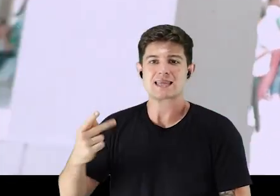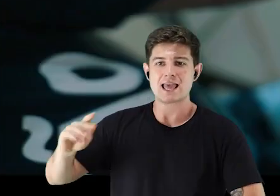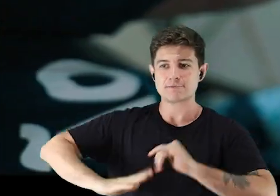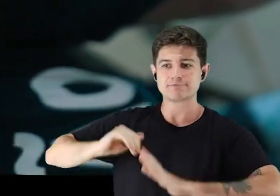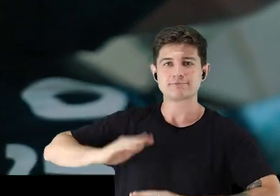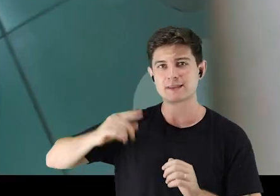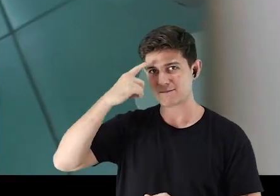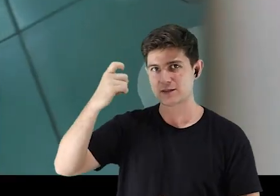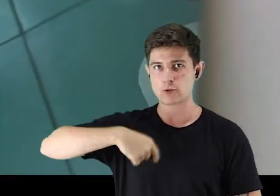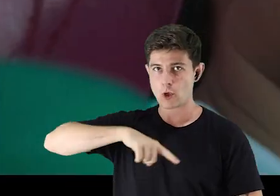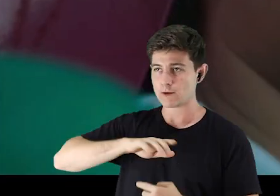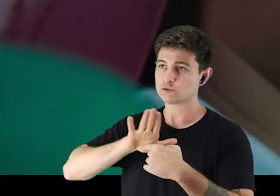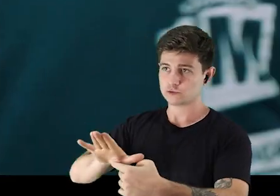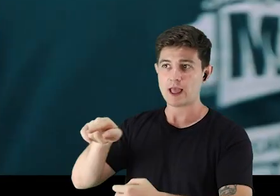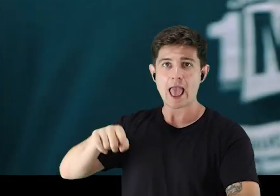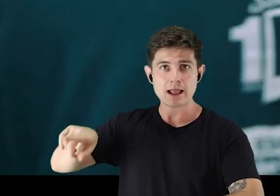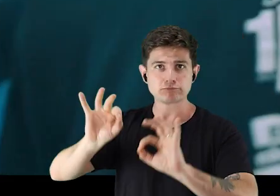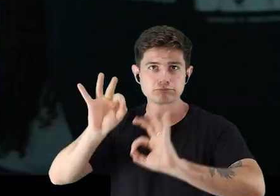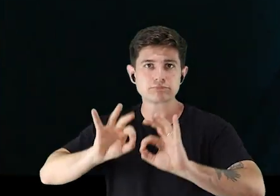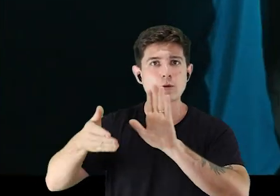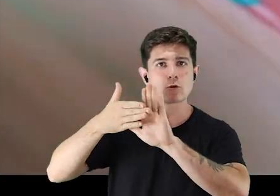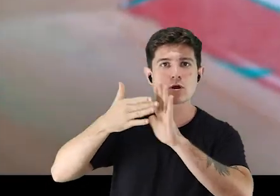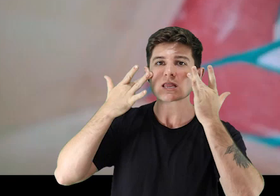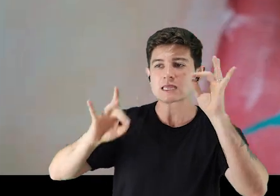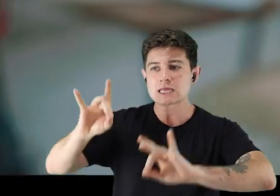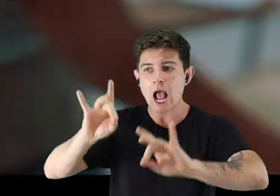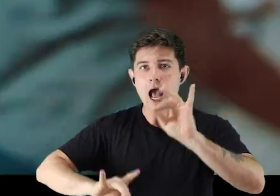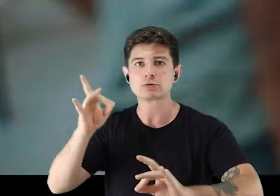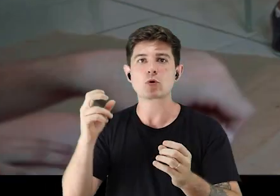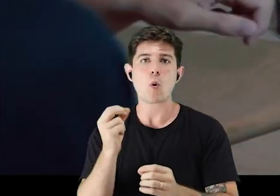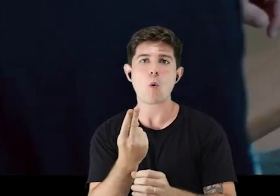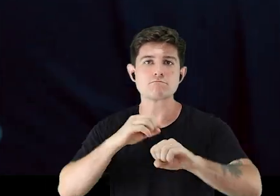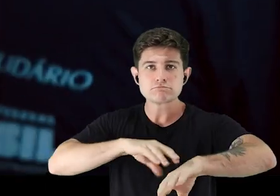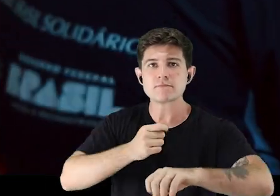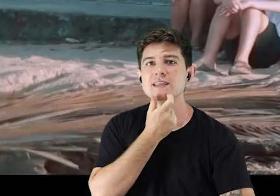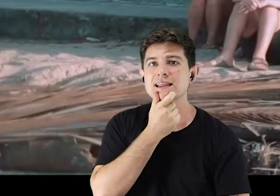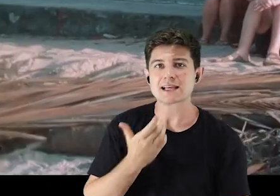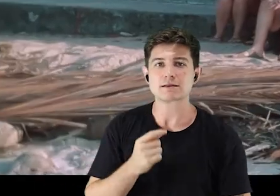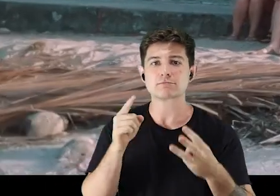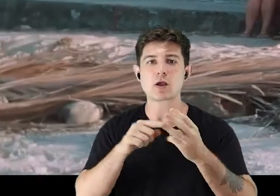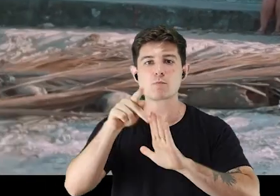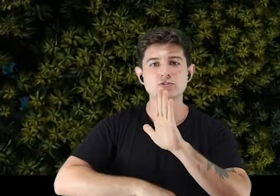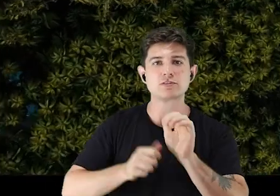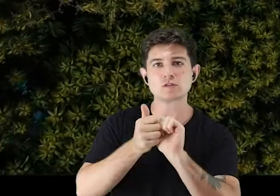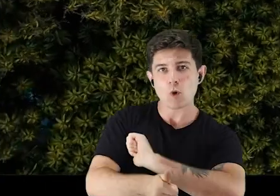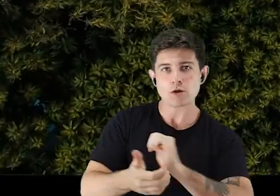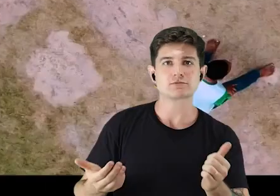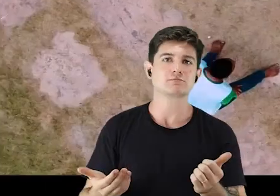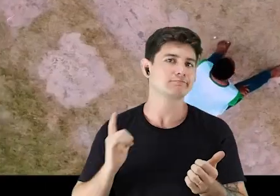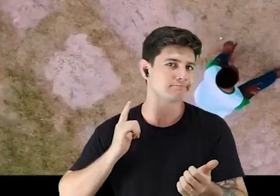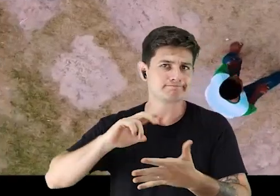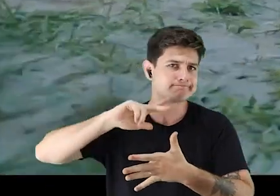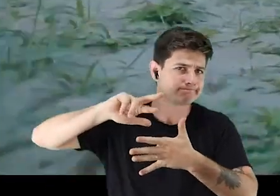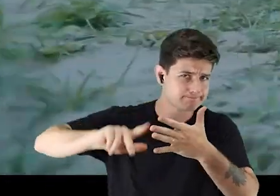que eles idealizaram e que nós ajudamos. Eles remontam propostas que vão do teatro, a aulas de inglês, a projetos que vão passar